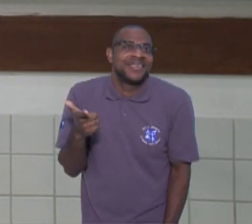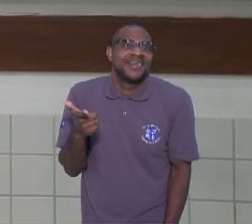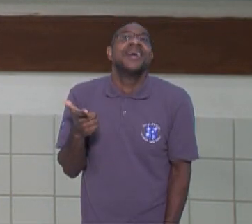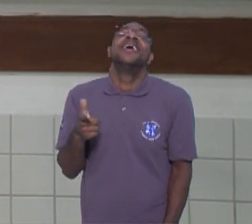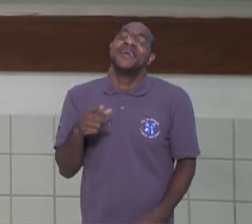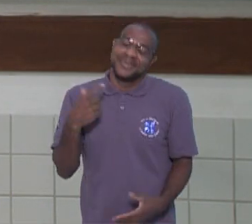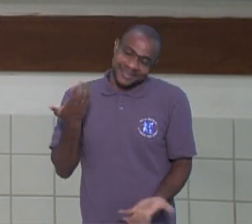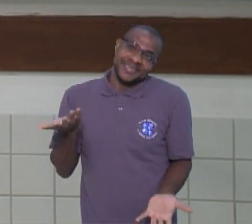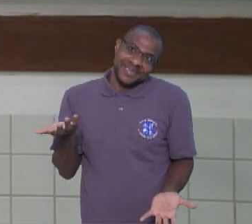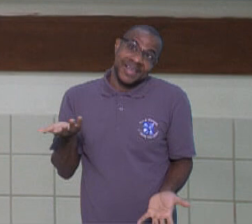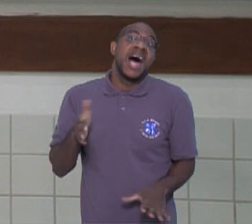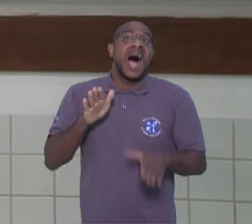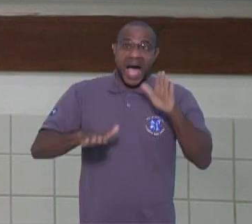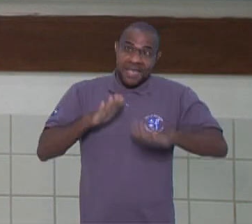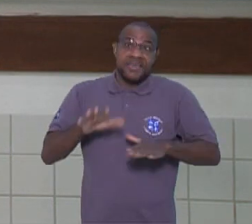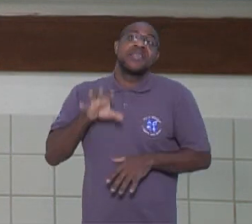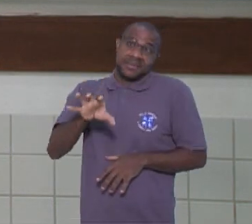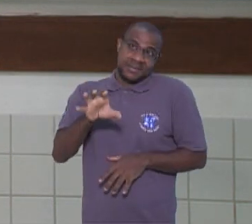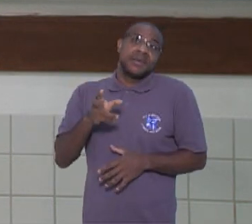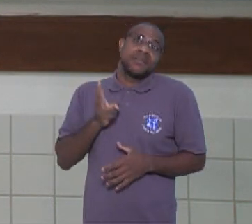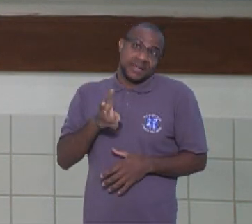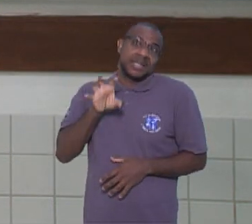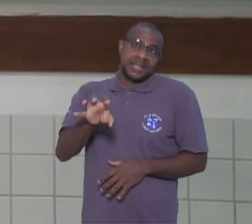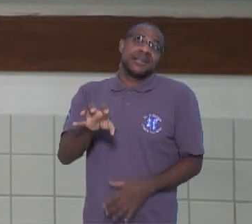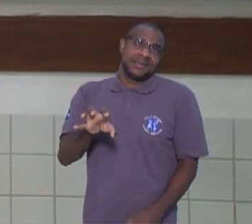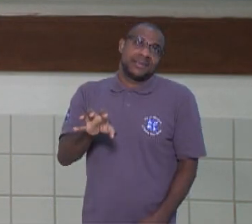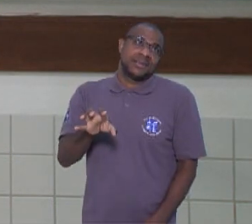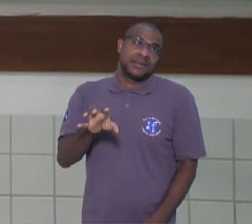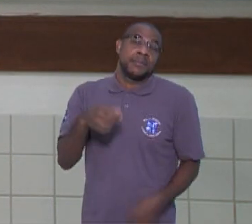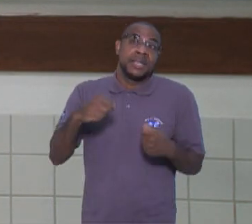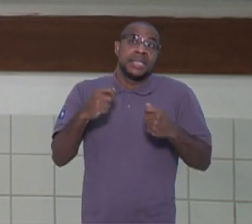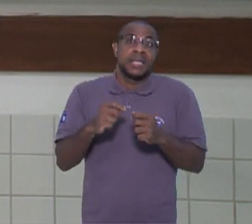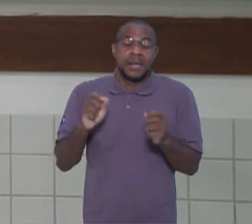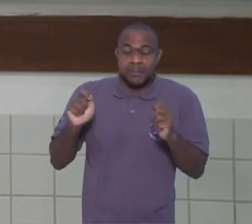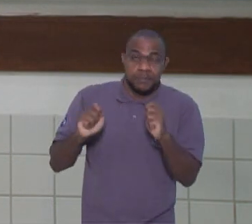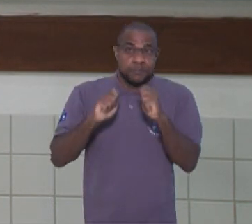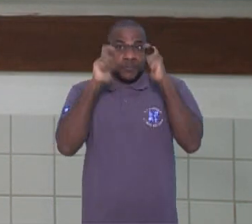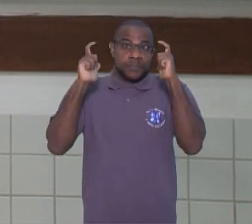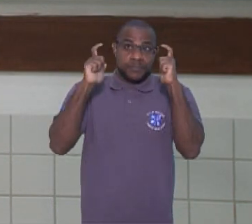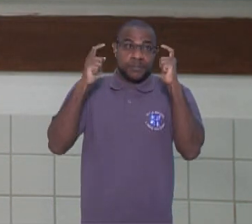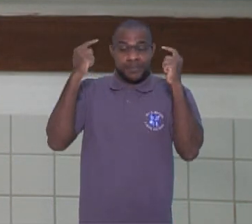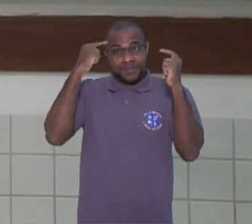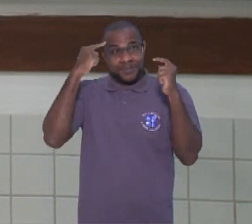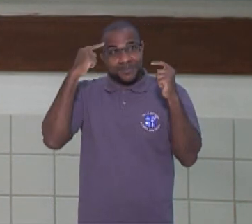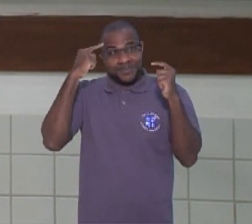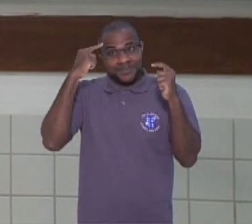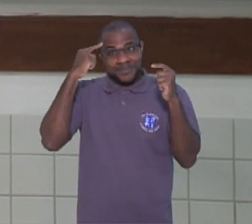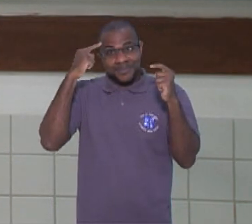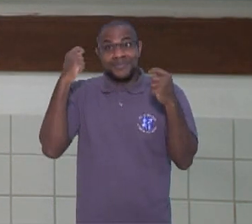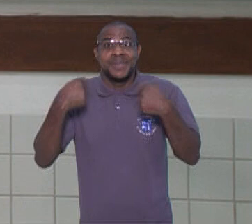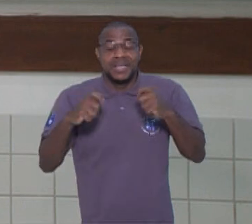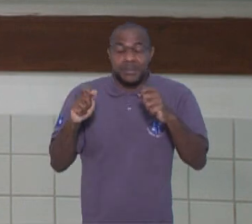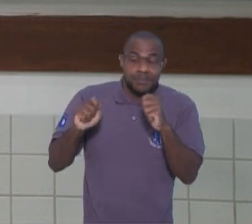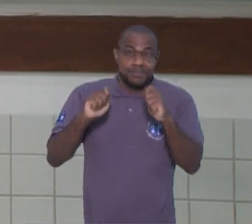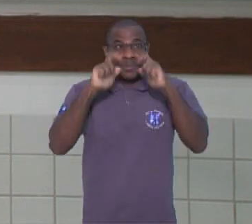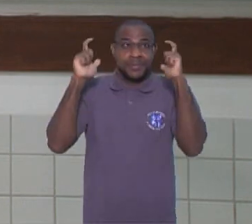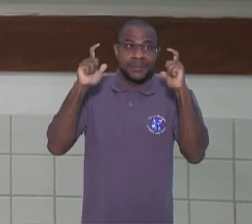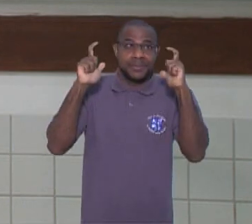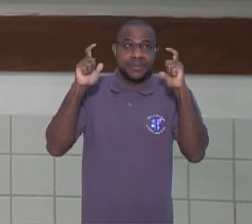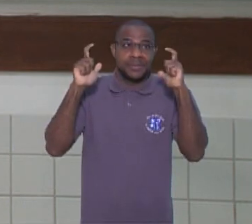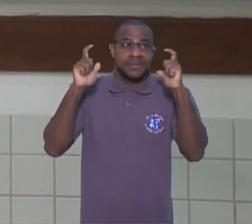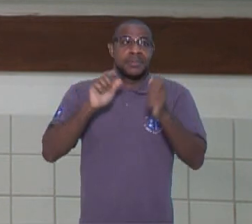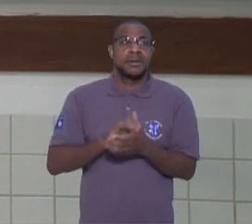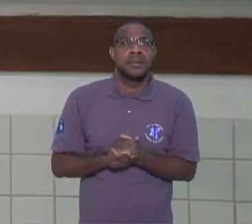Pois é, às vezes vai aparecer isso. Então, o que que você tem que se ligar? Oh, meu gafanhoto, o que que você tem que se ligar? Espera aí.